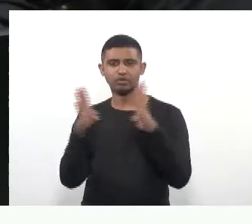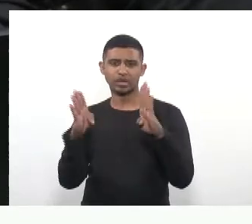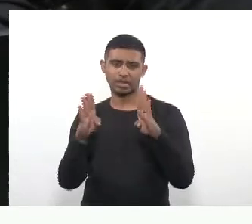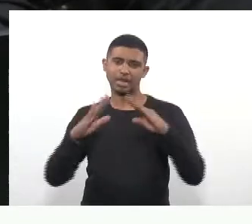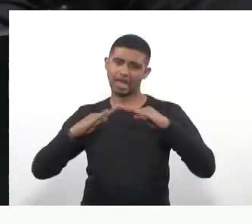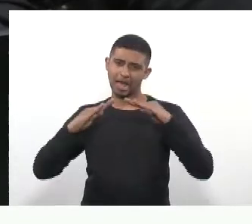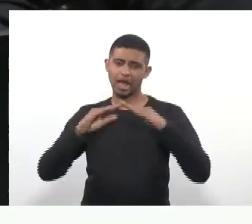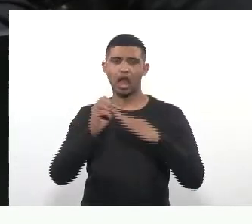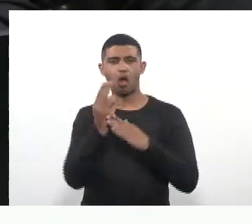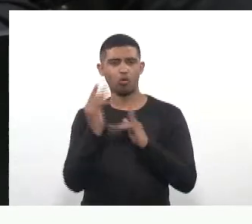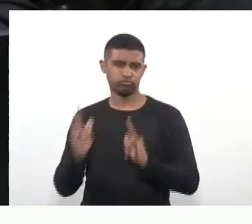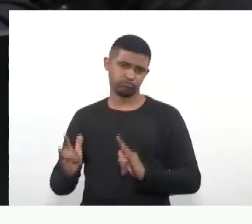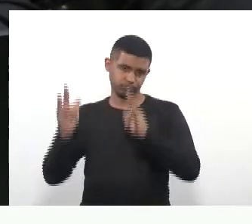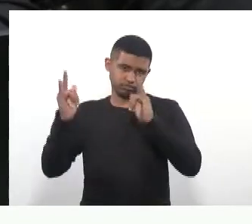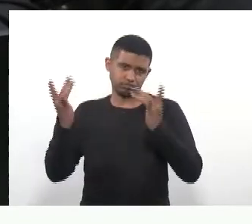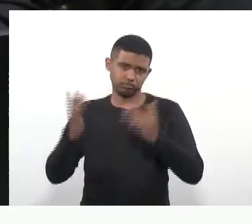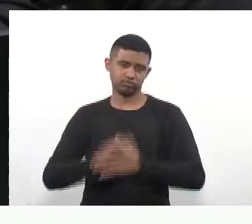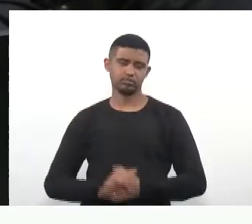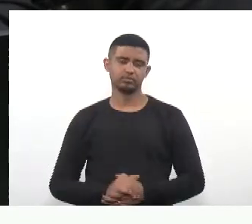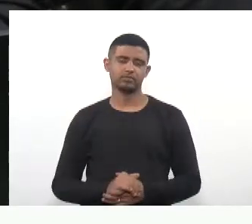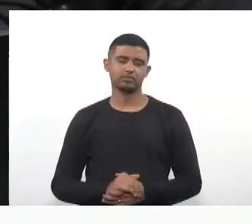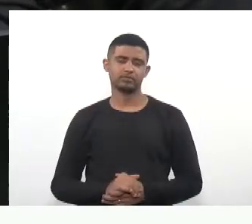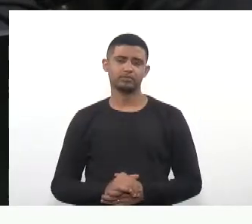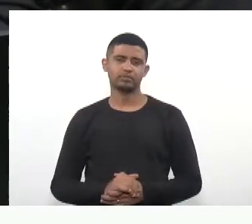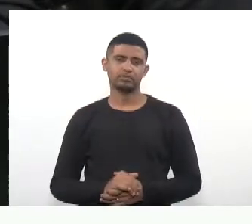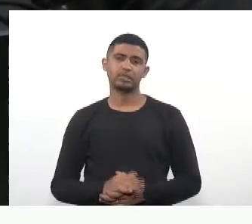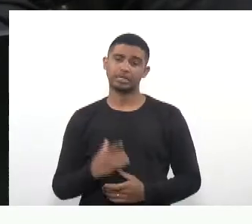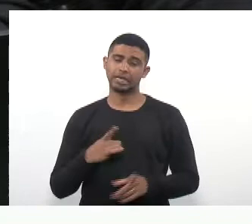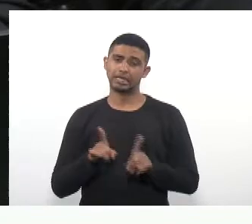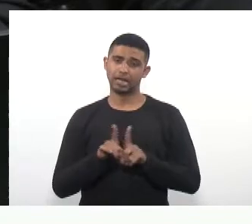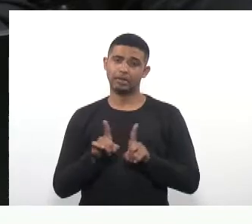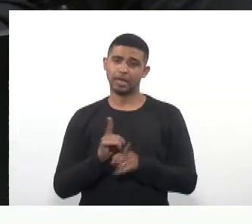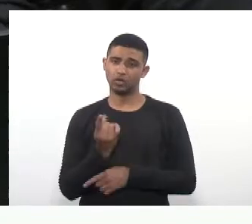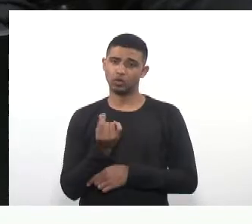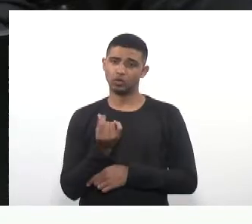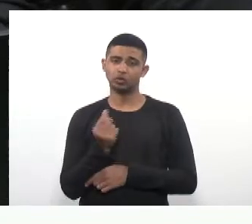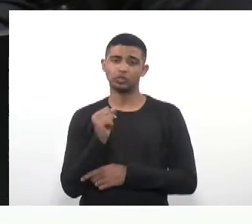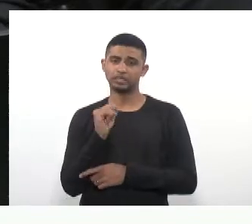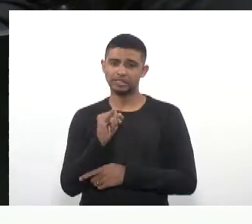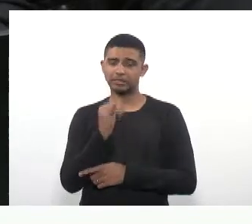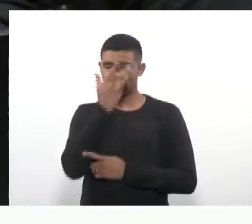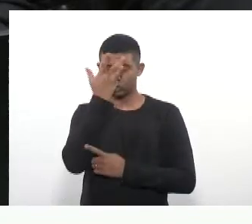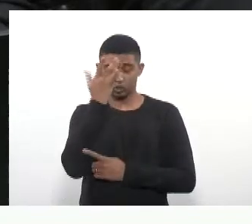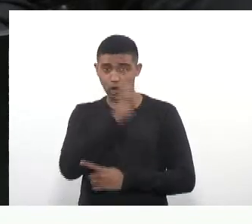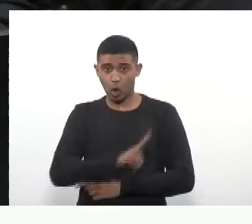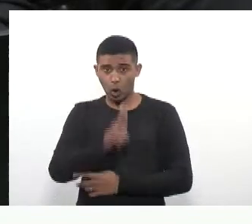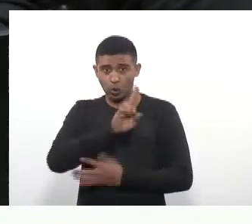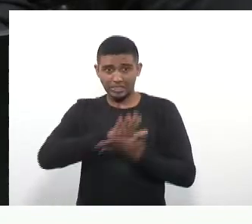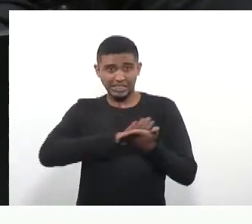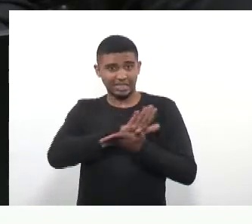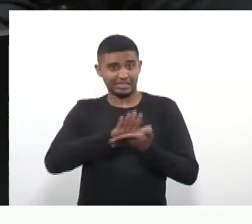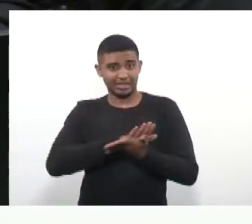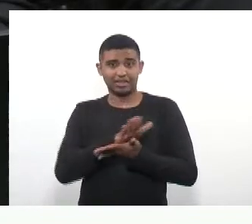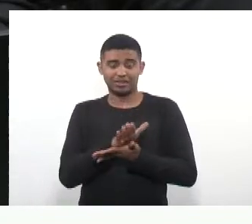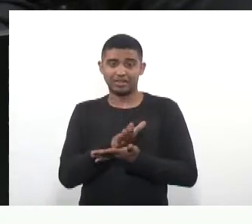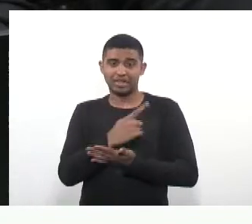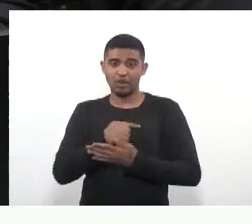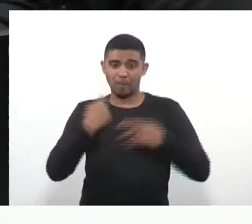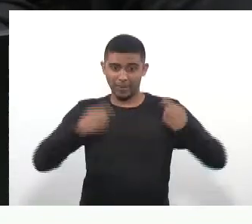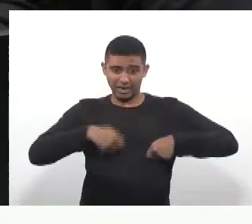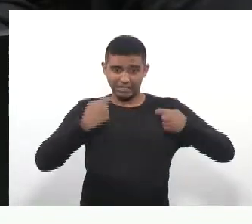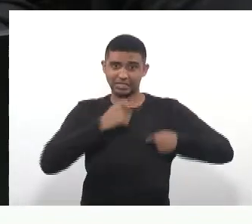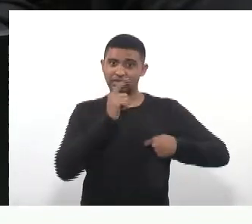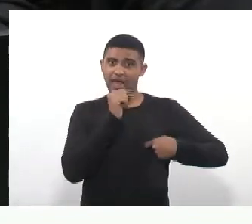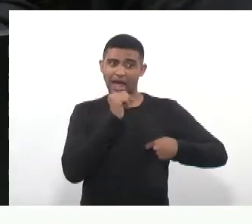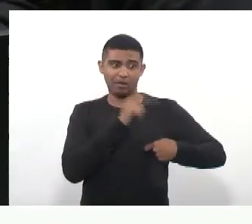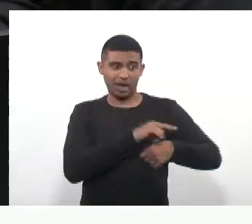apartamento, e porque isso também tem um custo. Mesmo que a pessoa não consuma, eu tenho que pressurizar a água e deixá-la